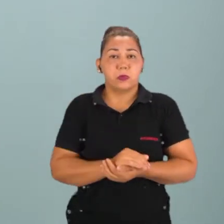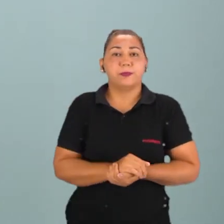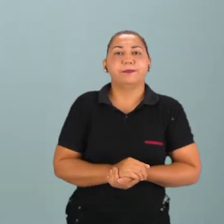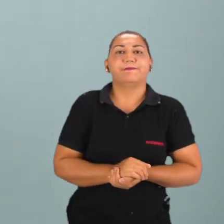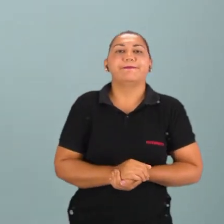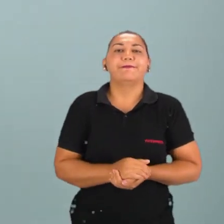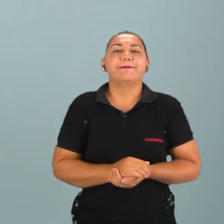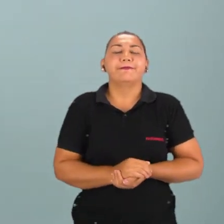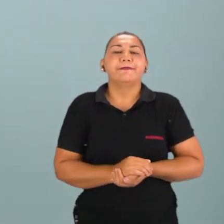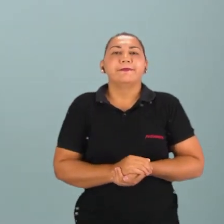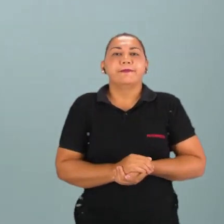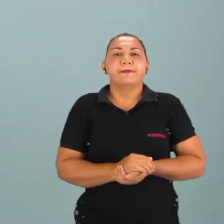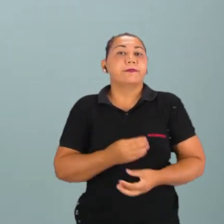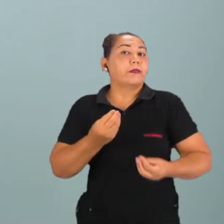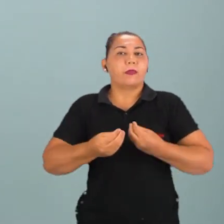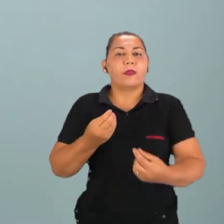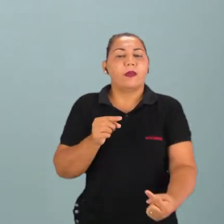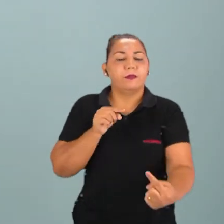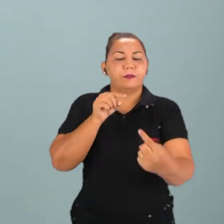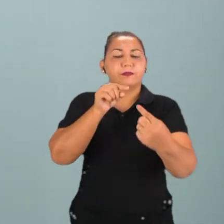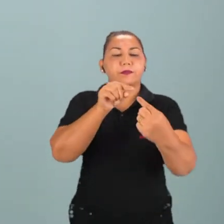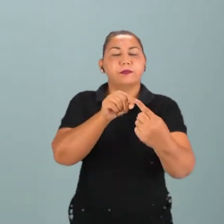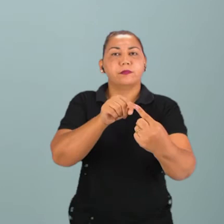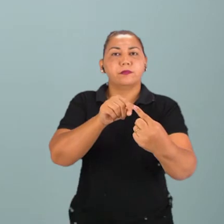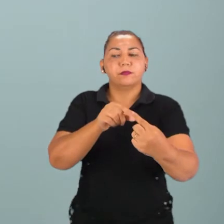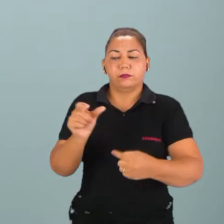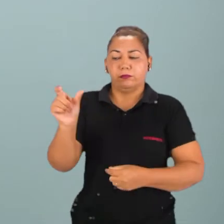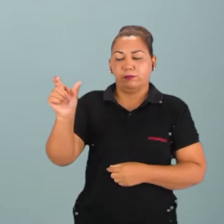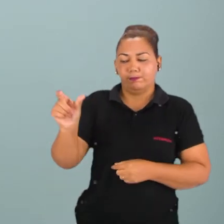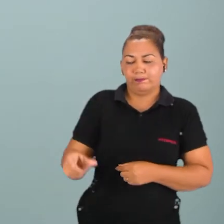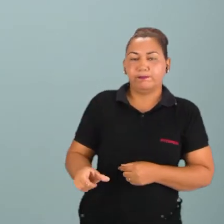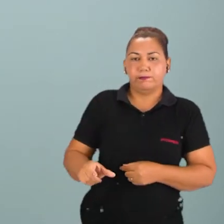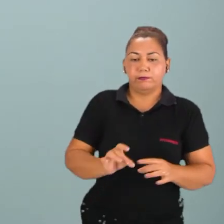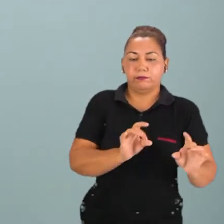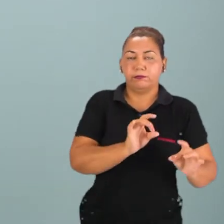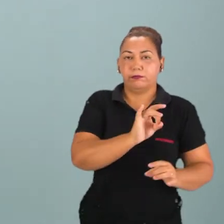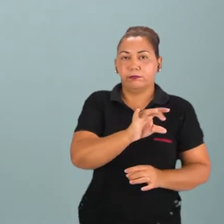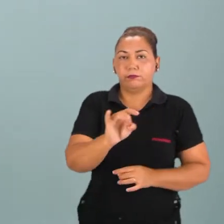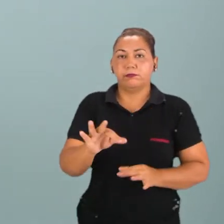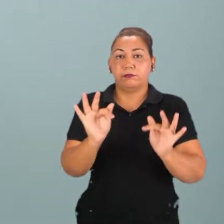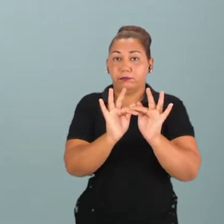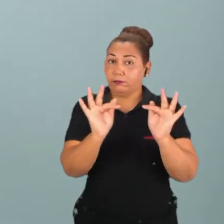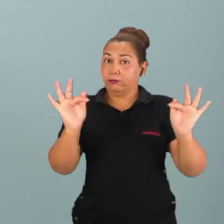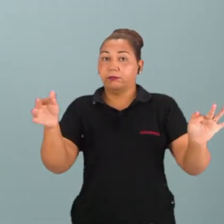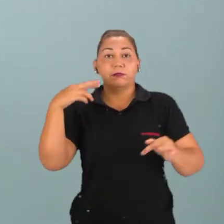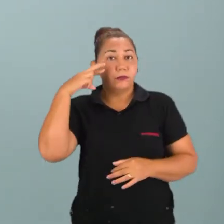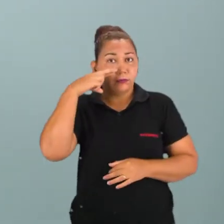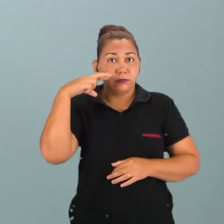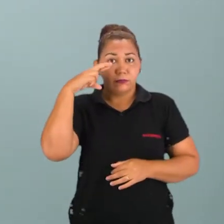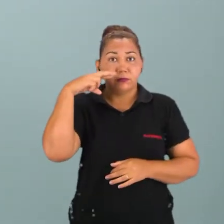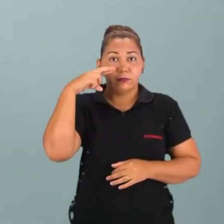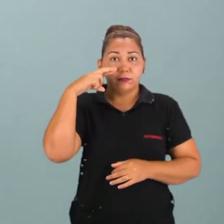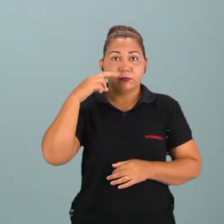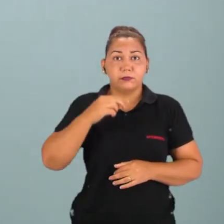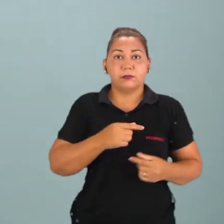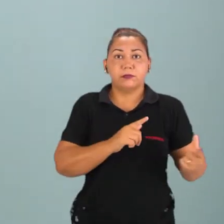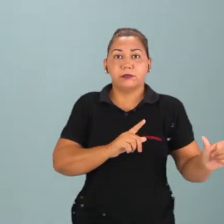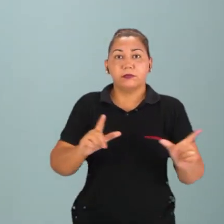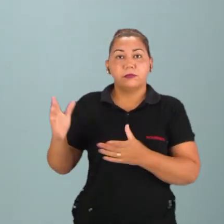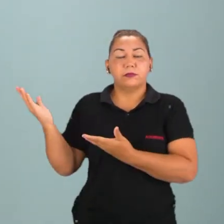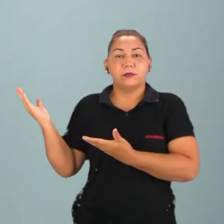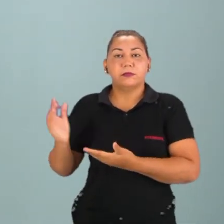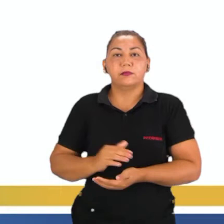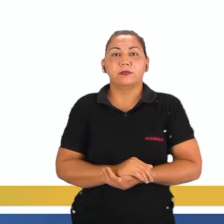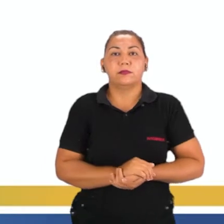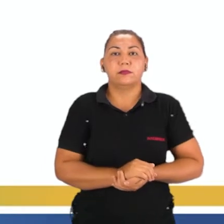observar como identificar o sujeito de cada uma dessas frases. Observem agora o próximo slide.